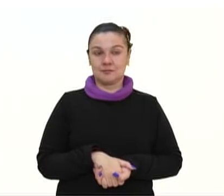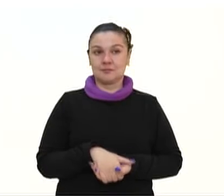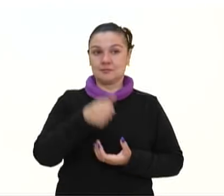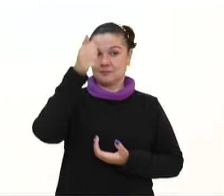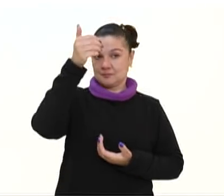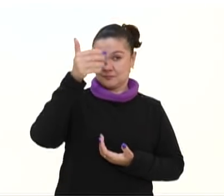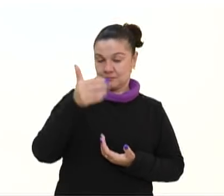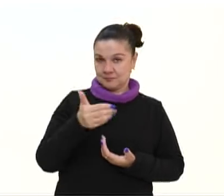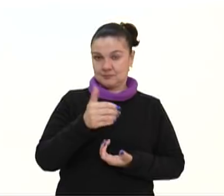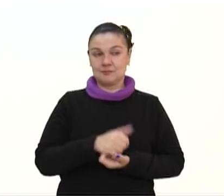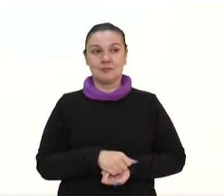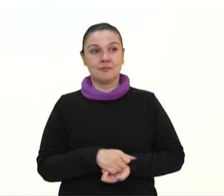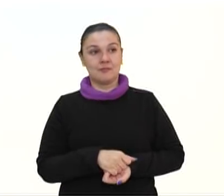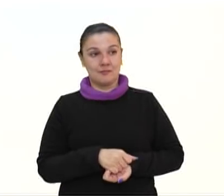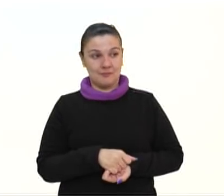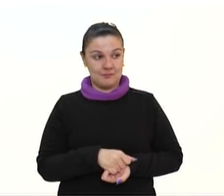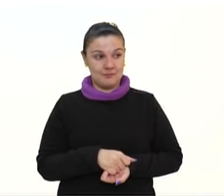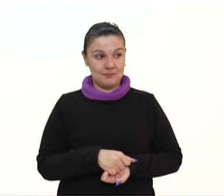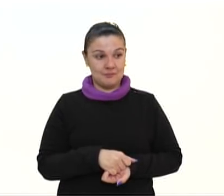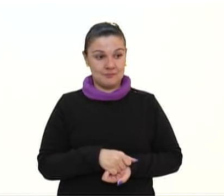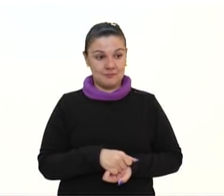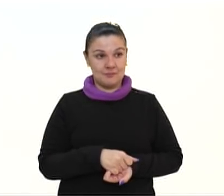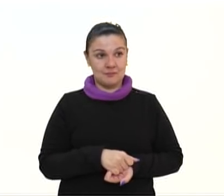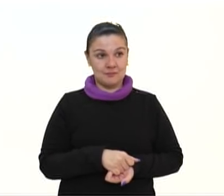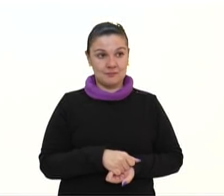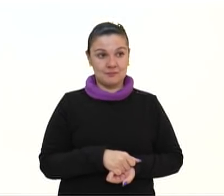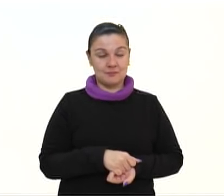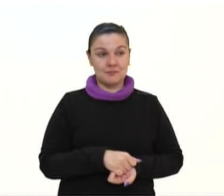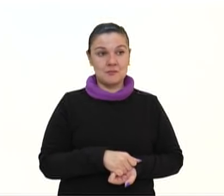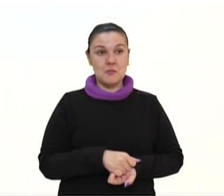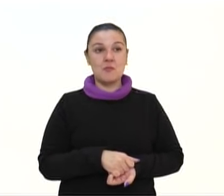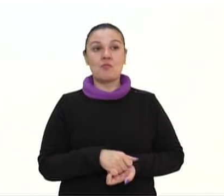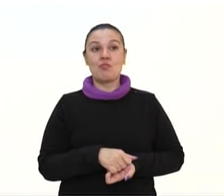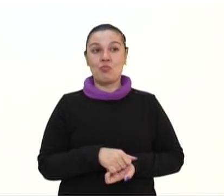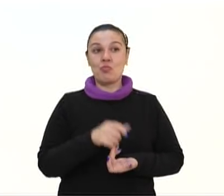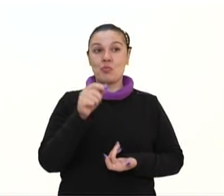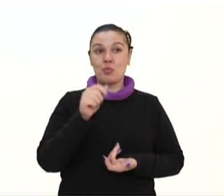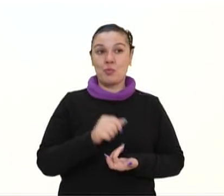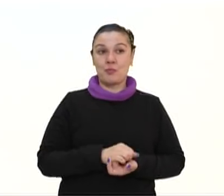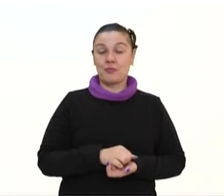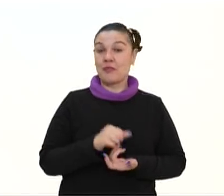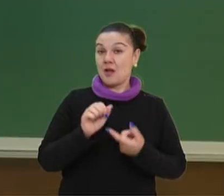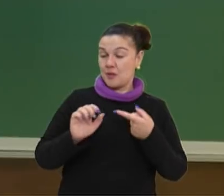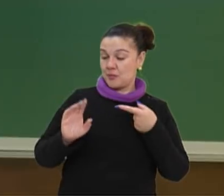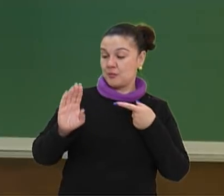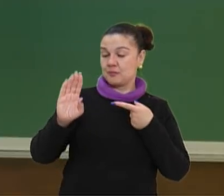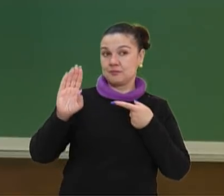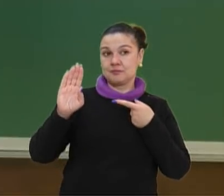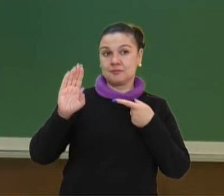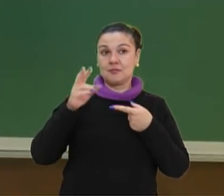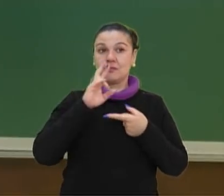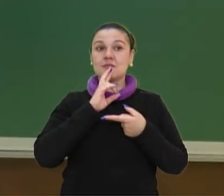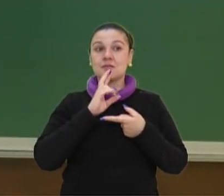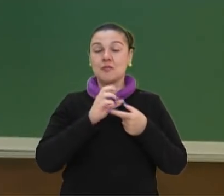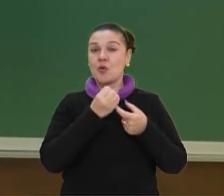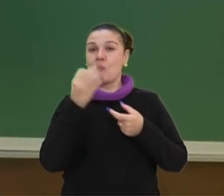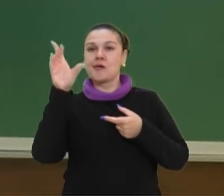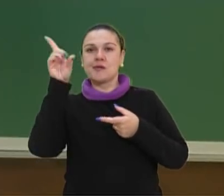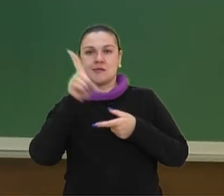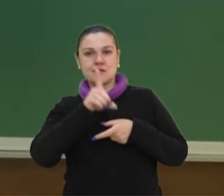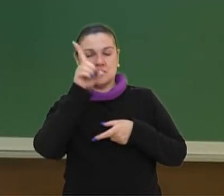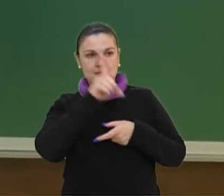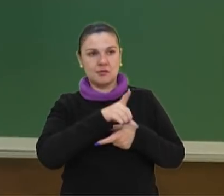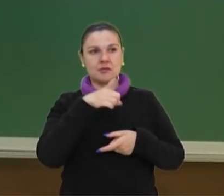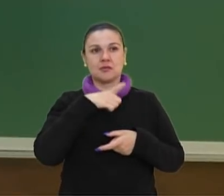nossa resolução, né, deu 7 lados, certo? E agora nós vamos ver o número, então, de